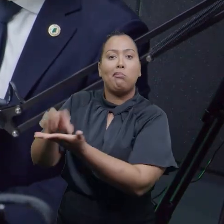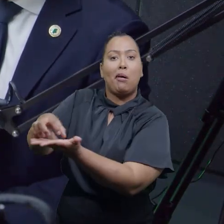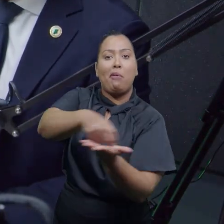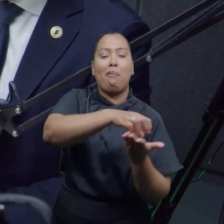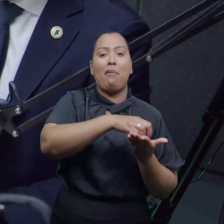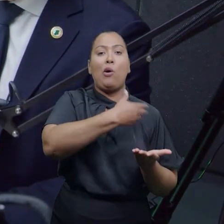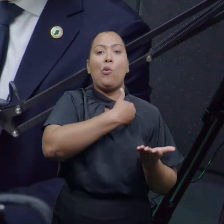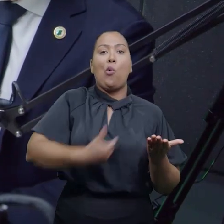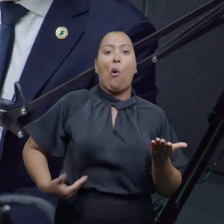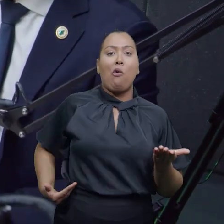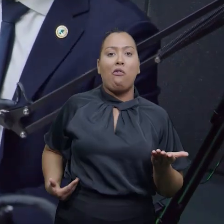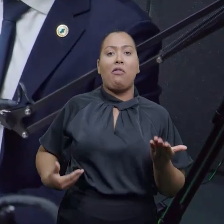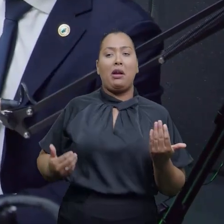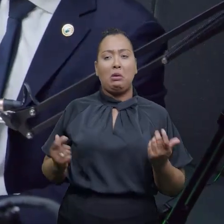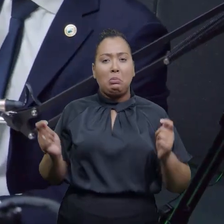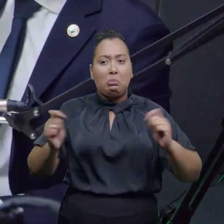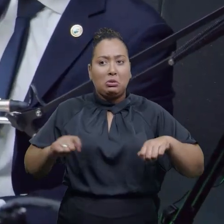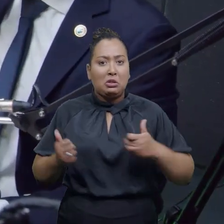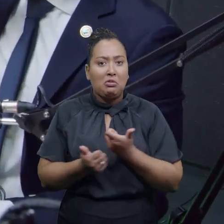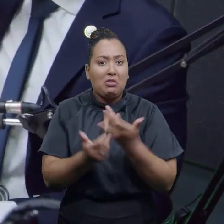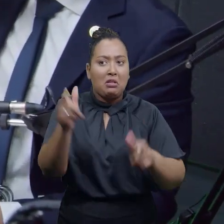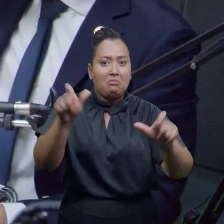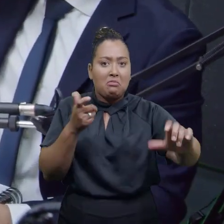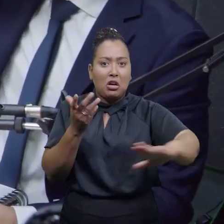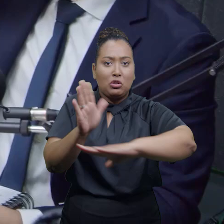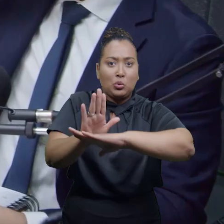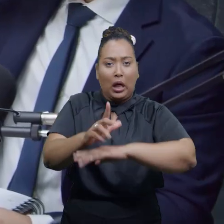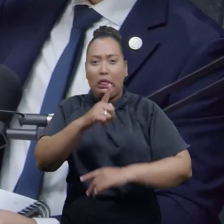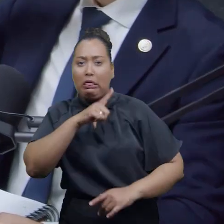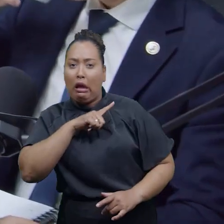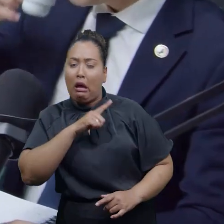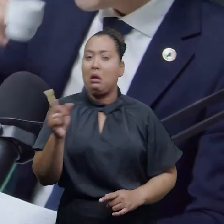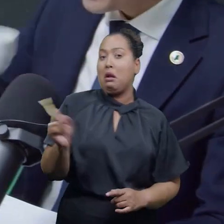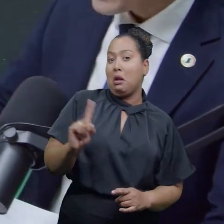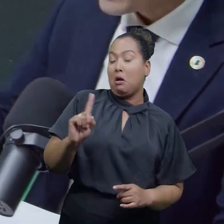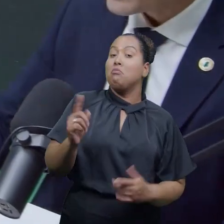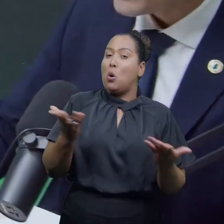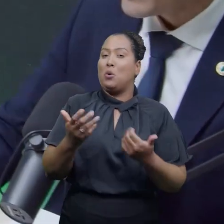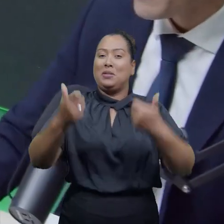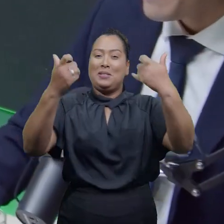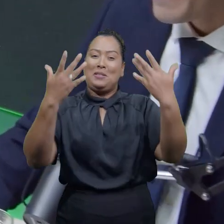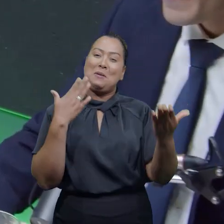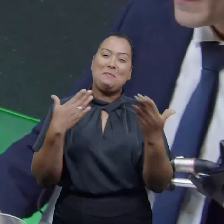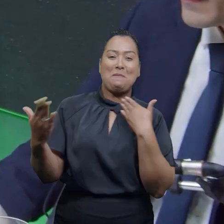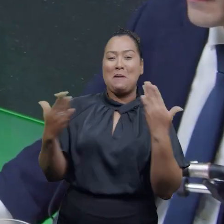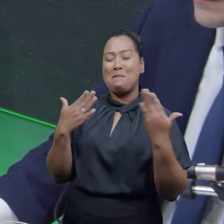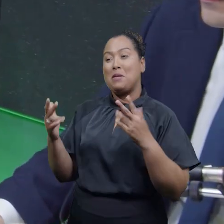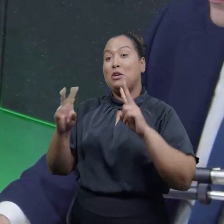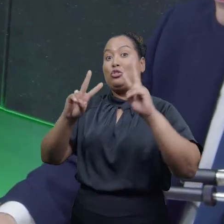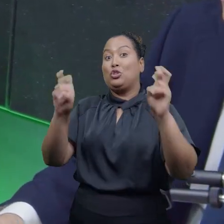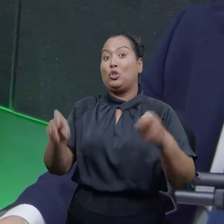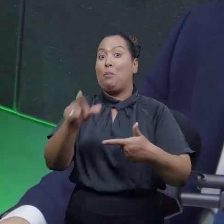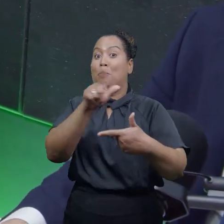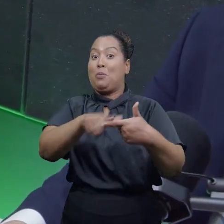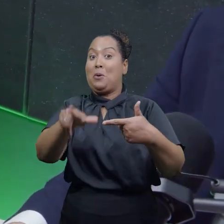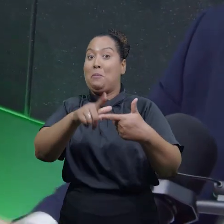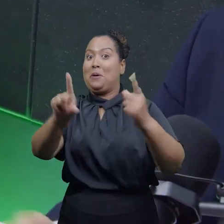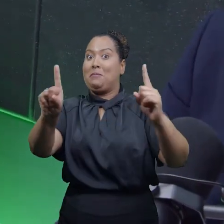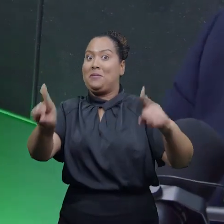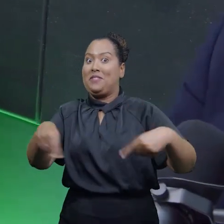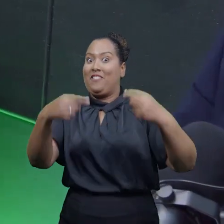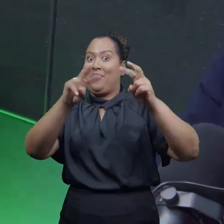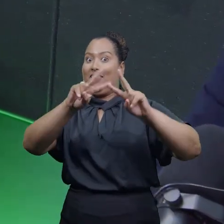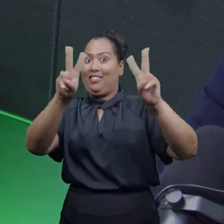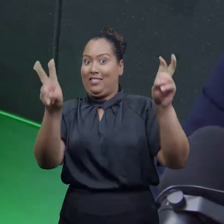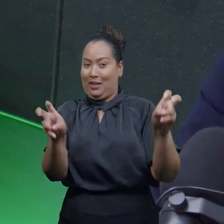os equipamentos públicos que ficam à disposição dessa população, ou não, né? Nós vamos falar sobre essa